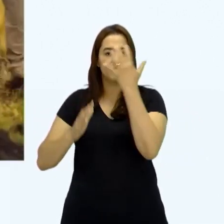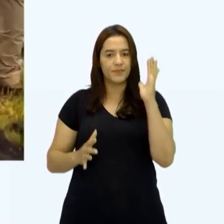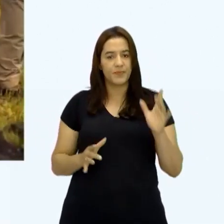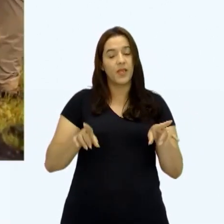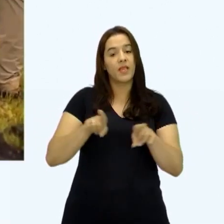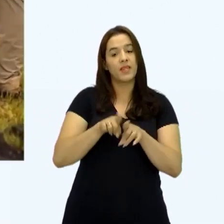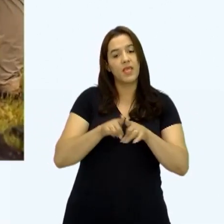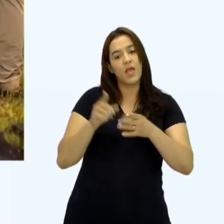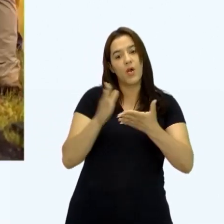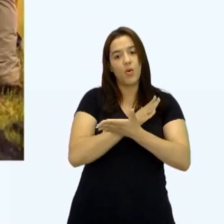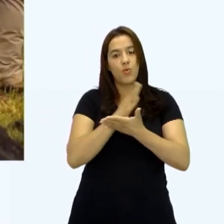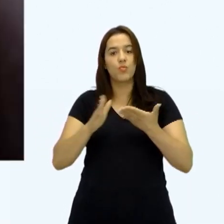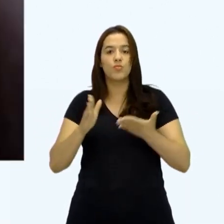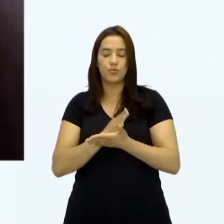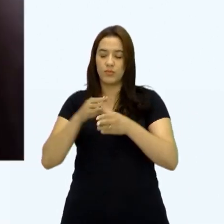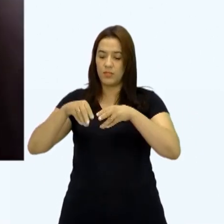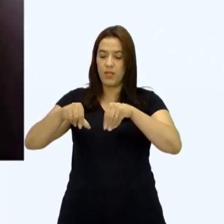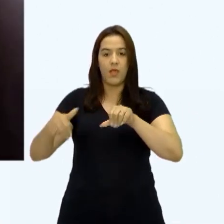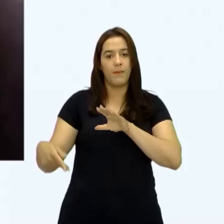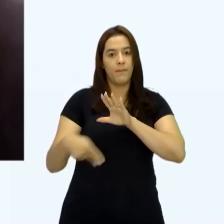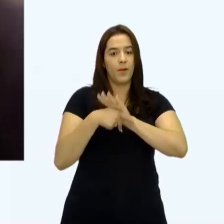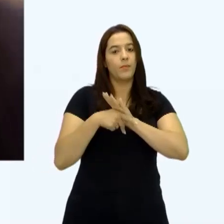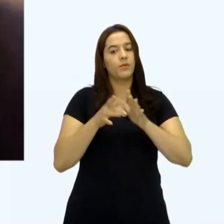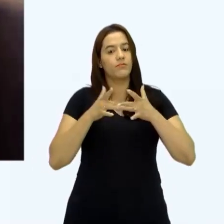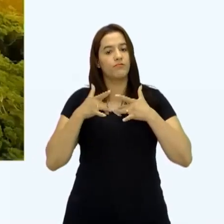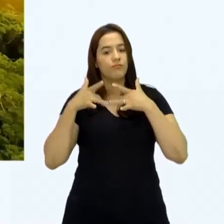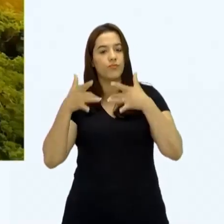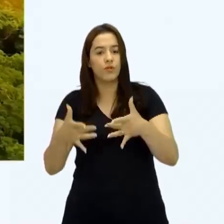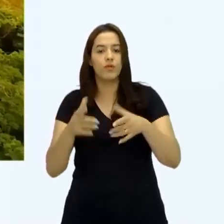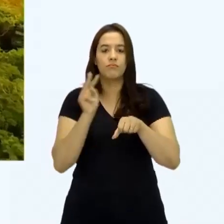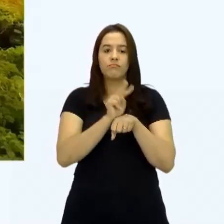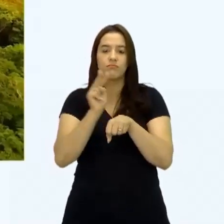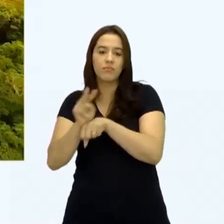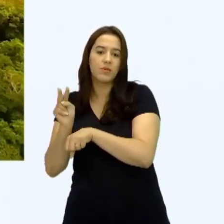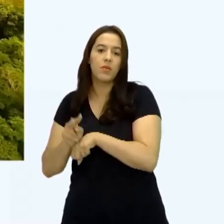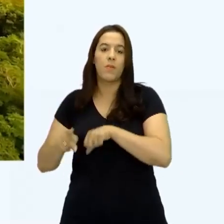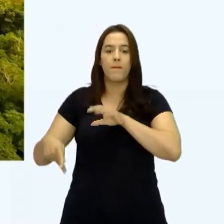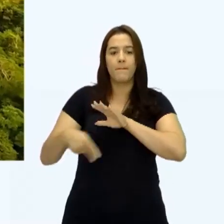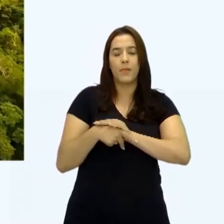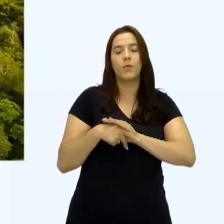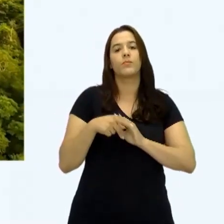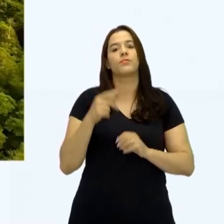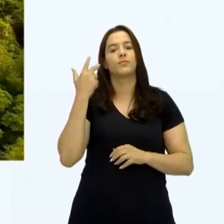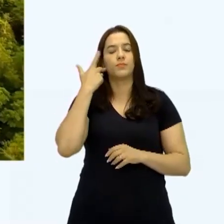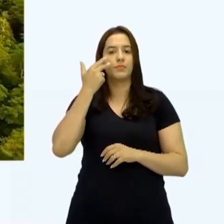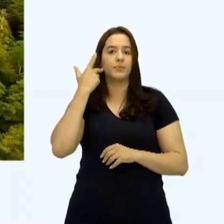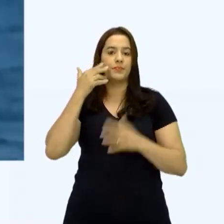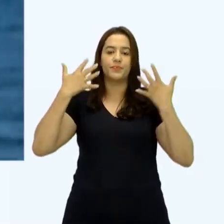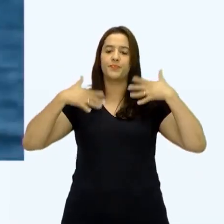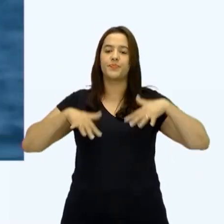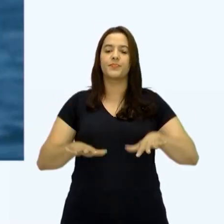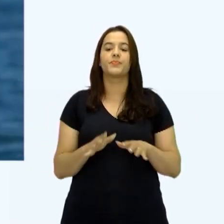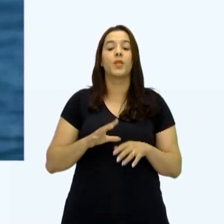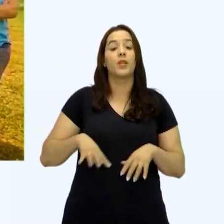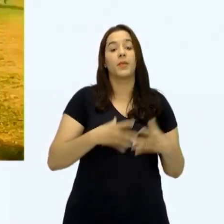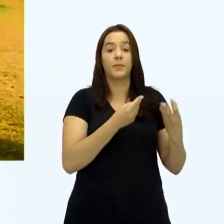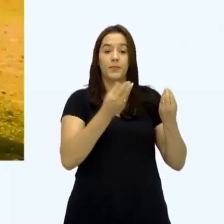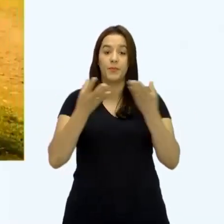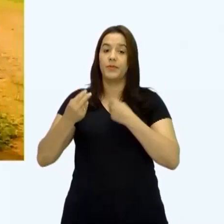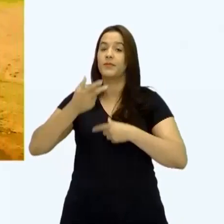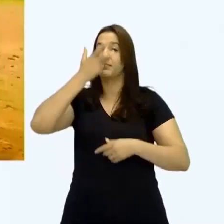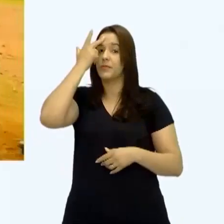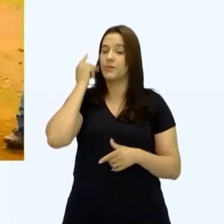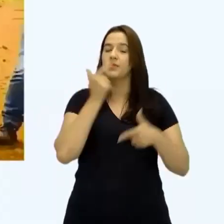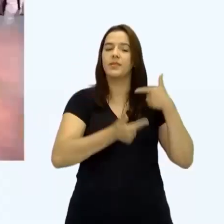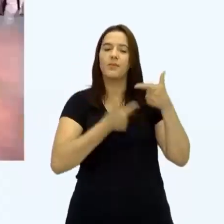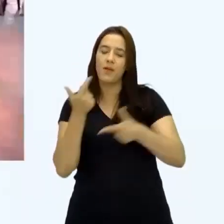alguns donos de terras que, de forma voluntária, criam reservas particulares do patrimônio natural. Tem muita gente trabalhando para